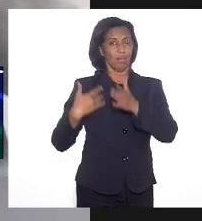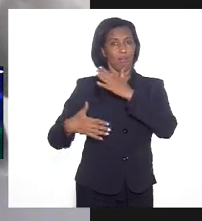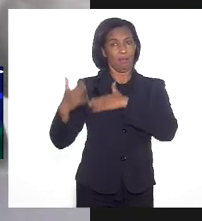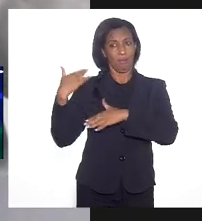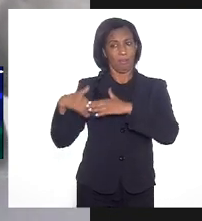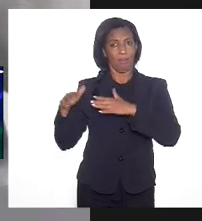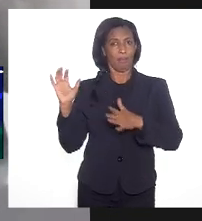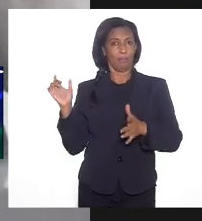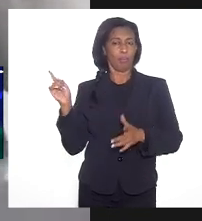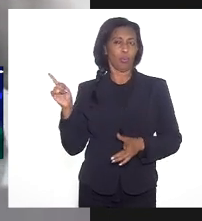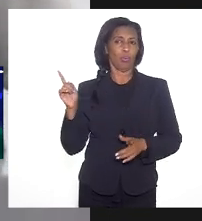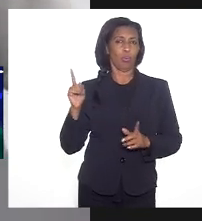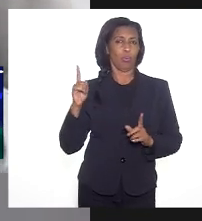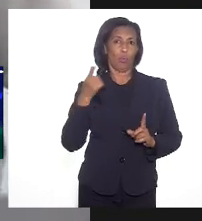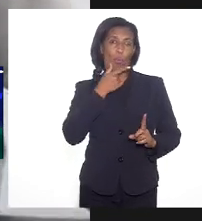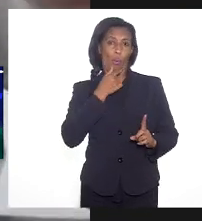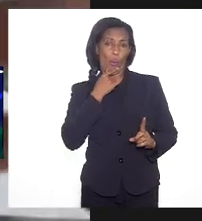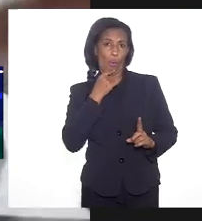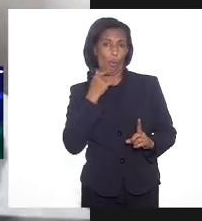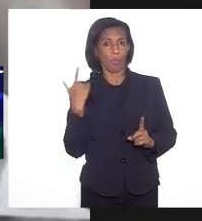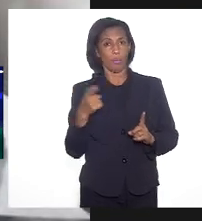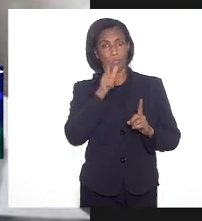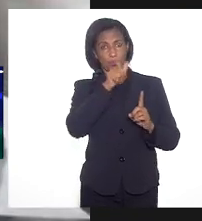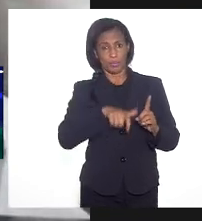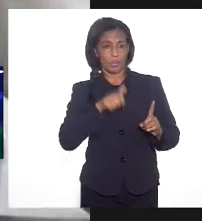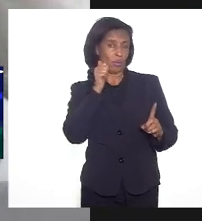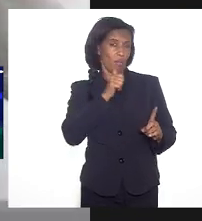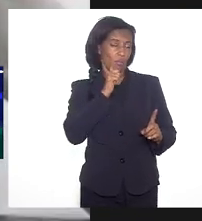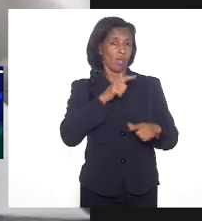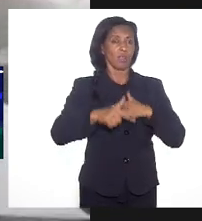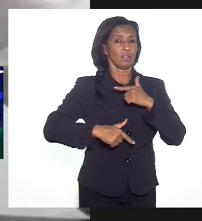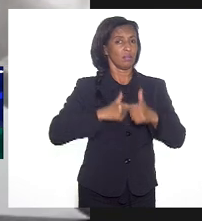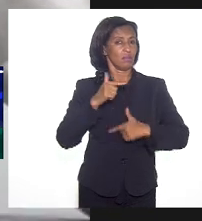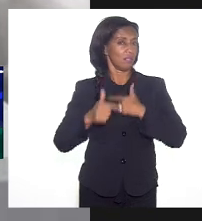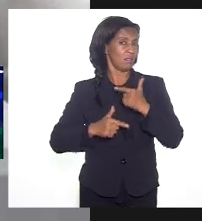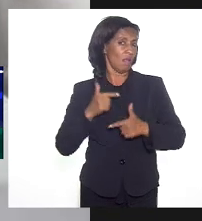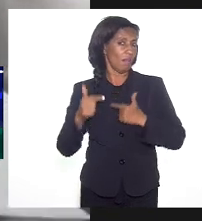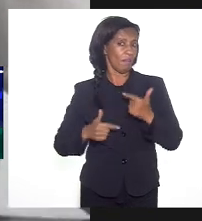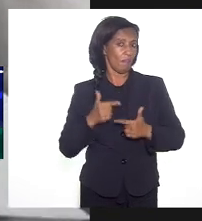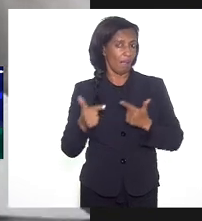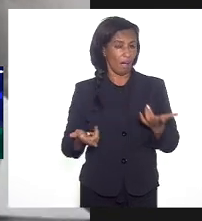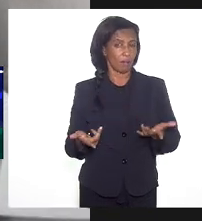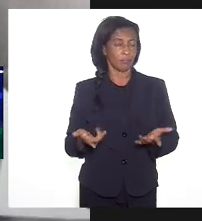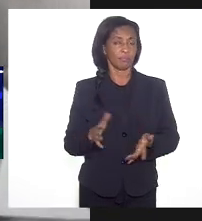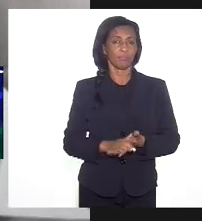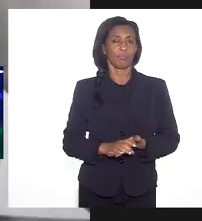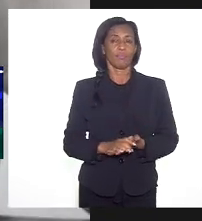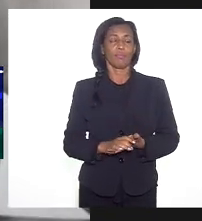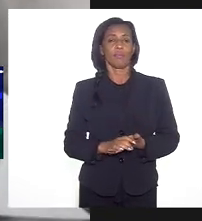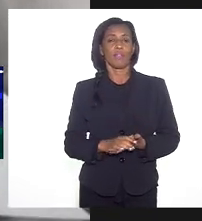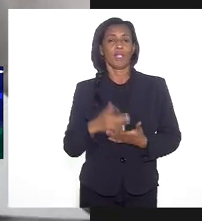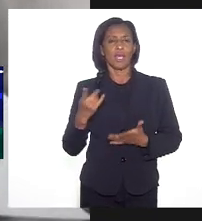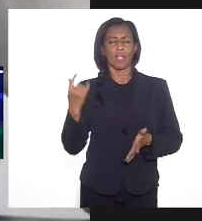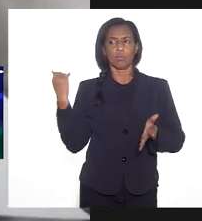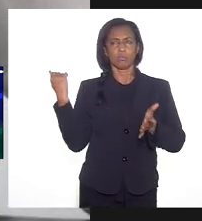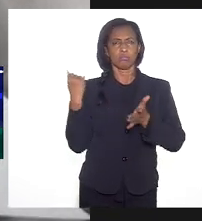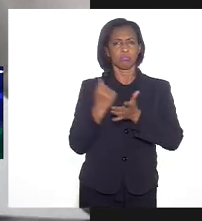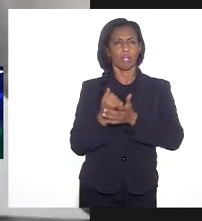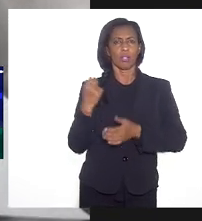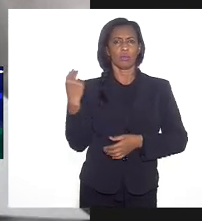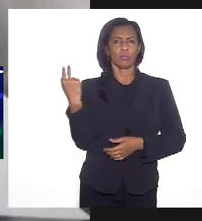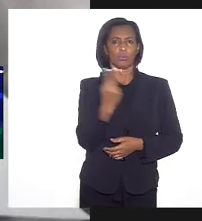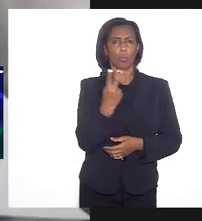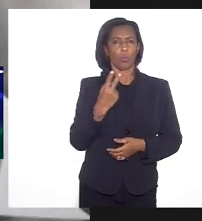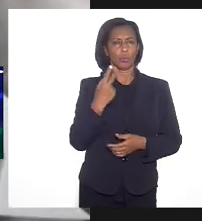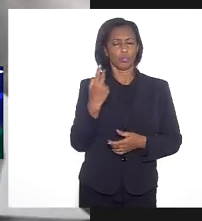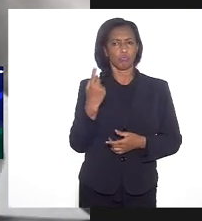gênero por ser mulher e todo esse trabalho senhor presidente nos brindou com dois pactos importantes em relação à violência